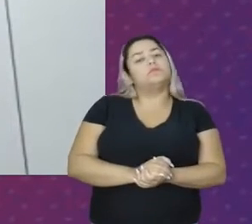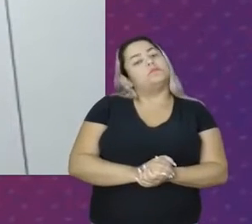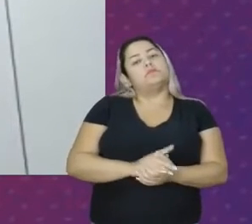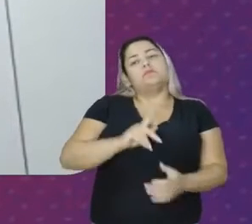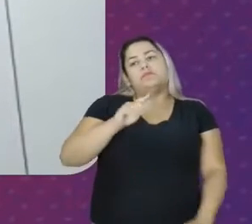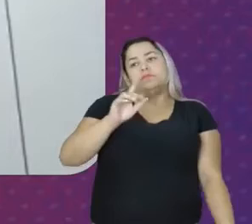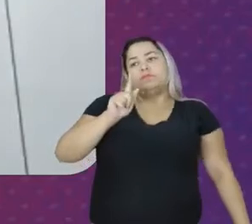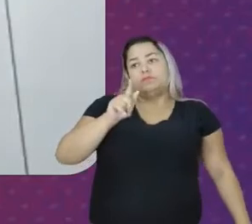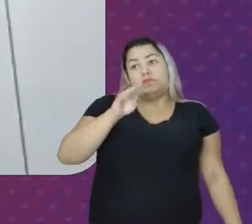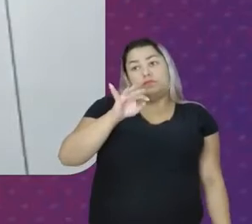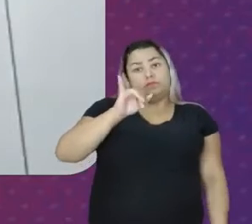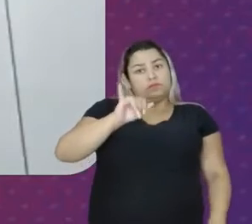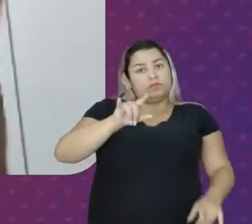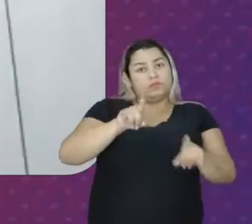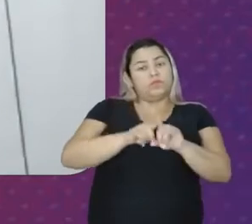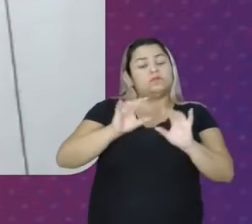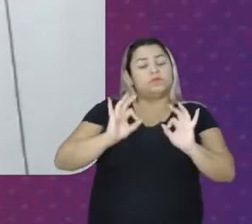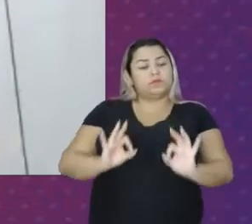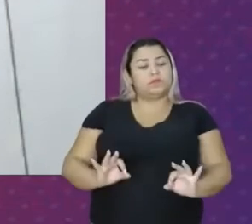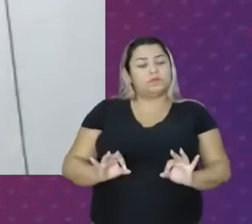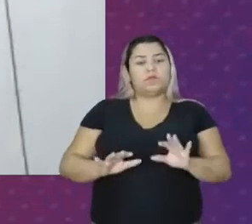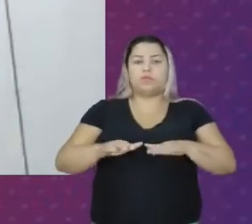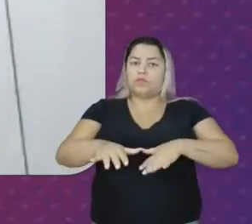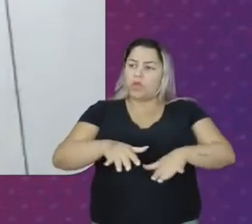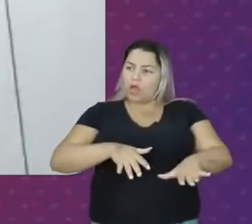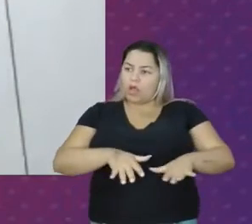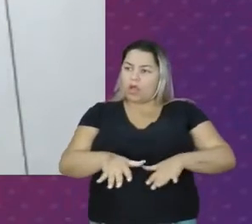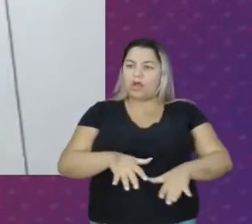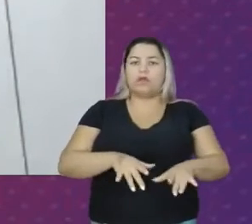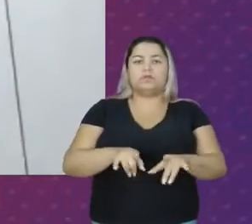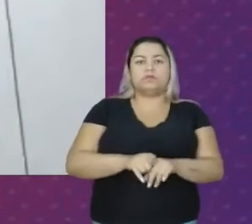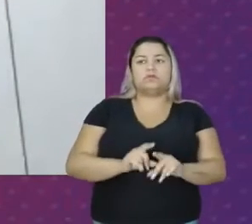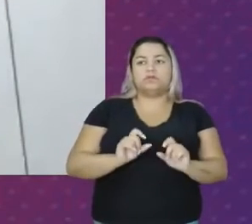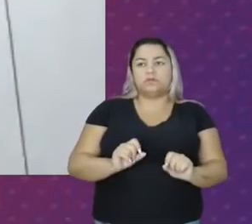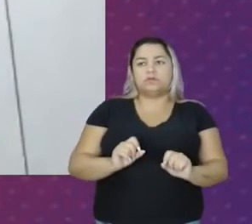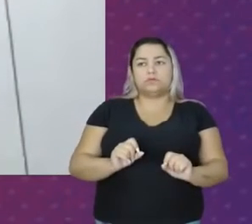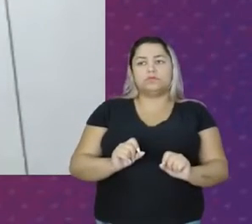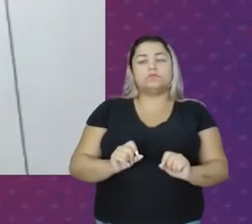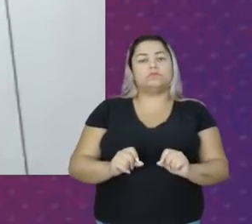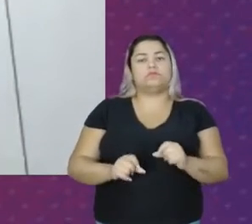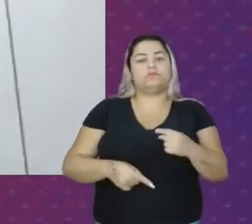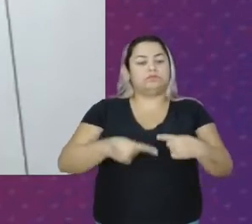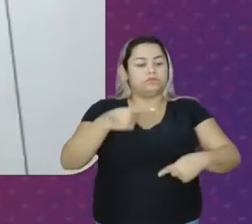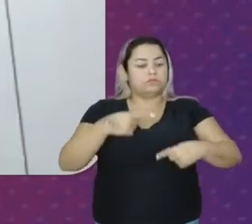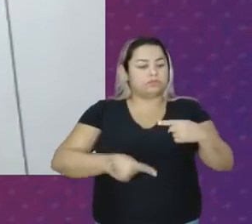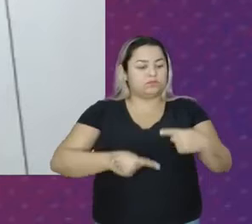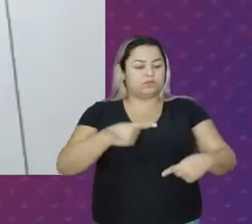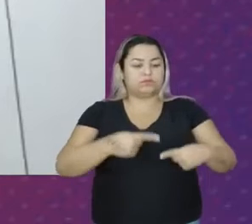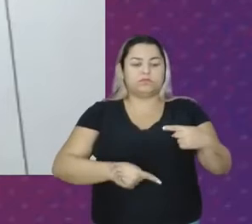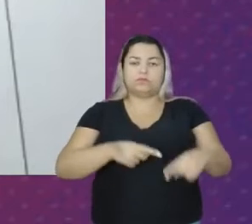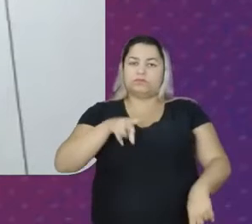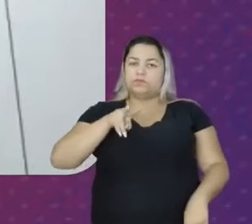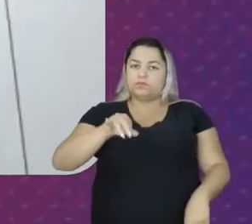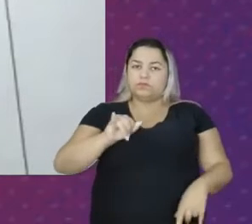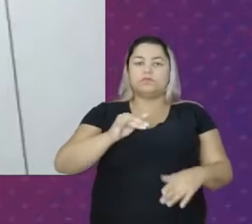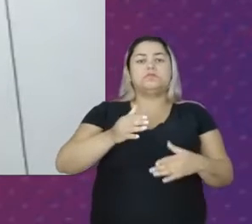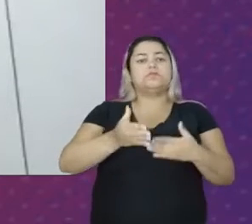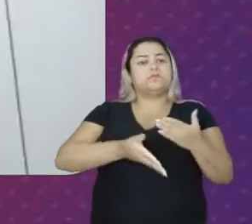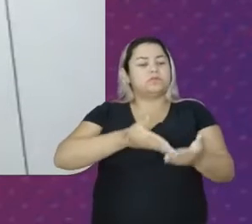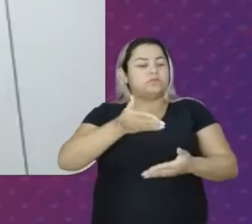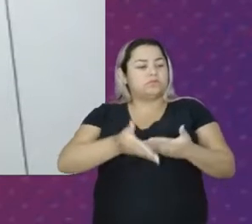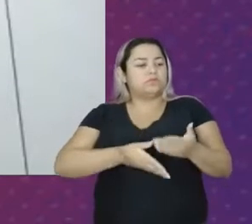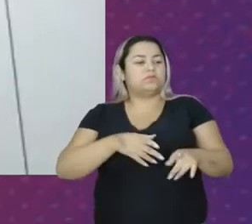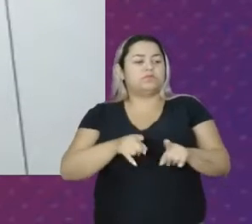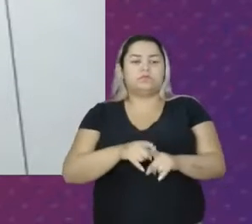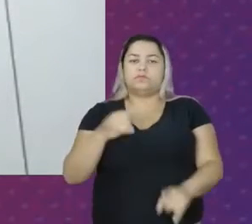GTI, eu tenho certeza que está movimentando muito a esplanada nesse debate, e que vai trazer uma contribuição muito